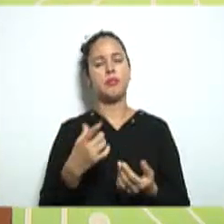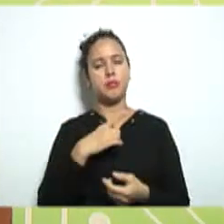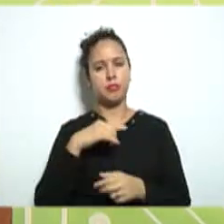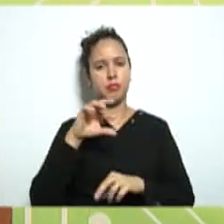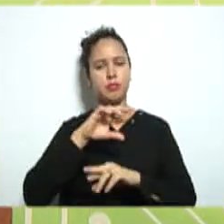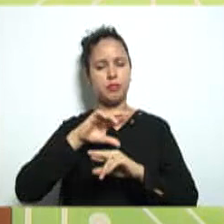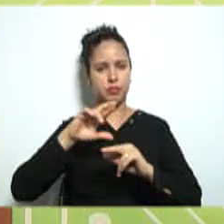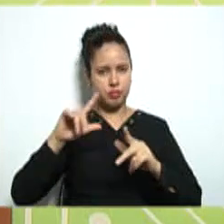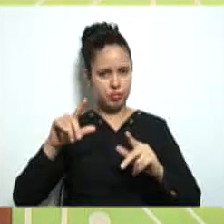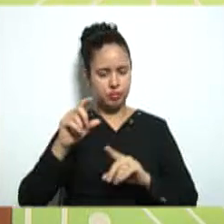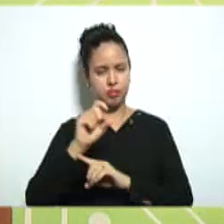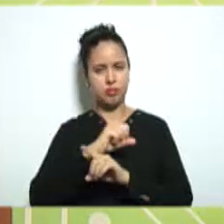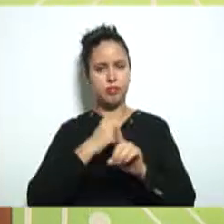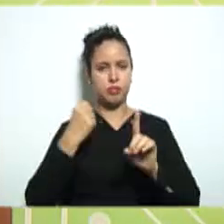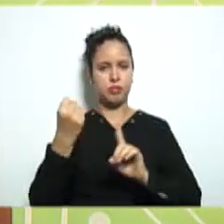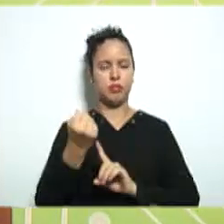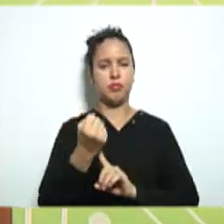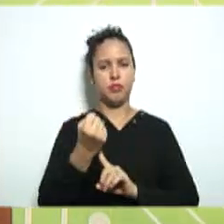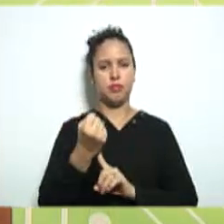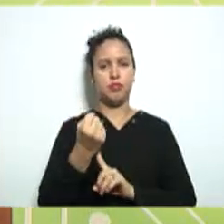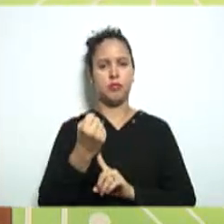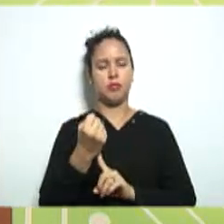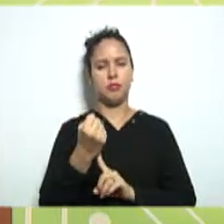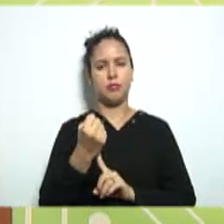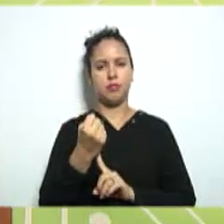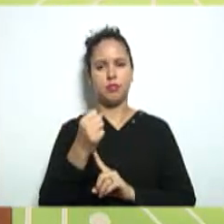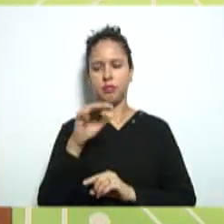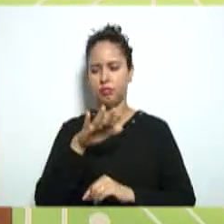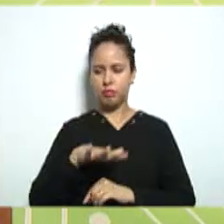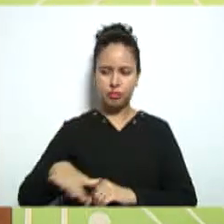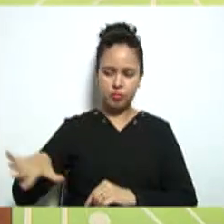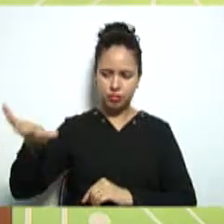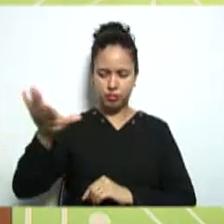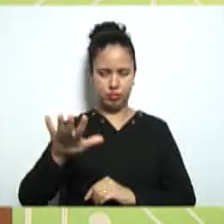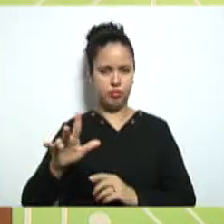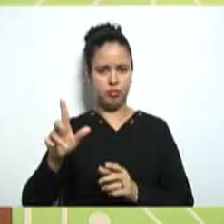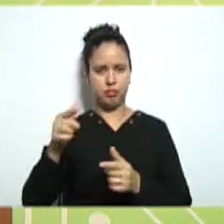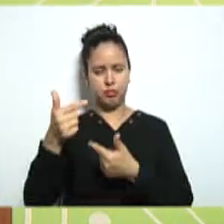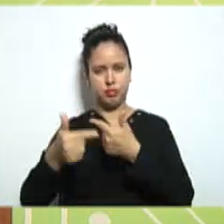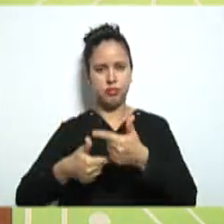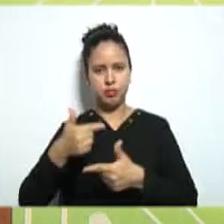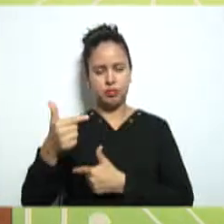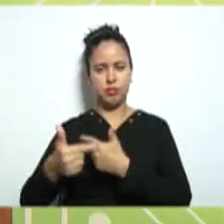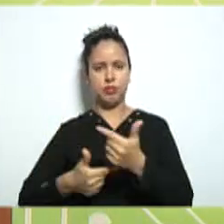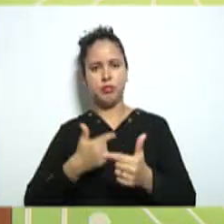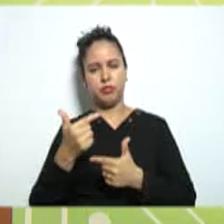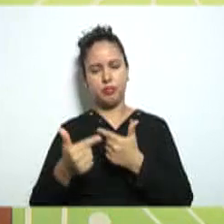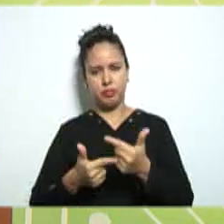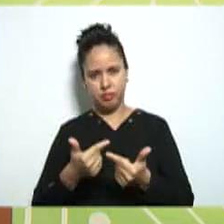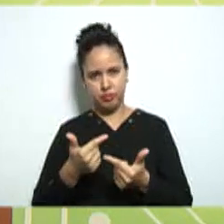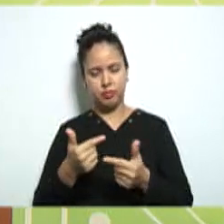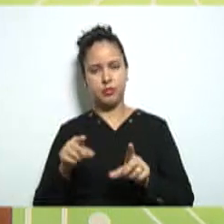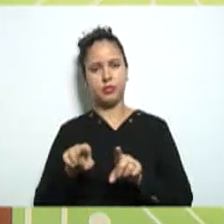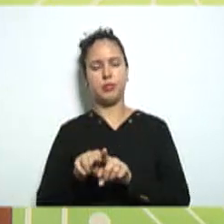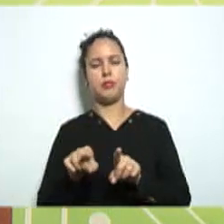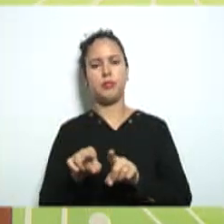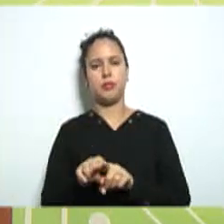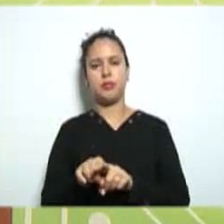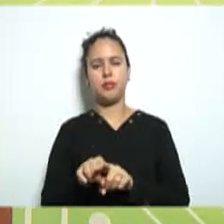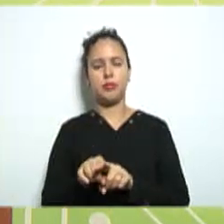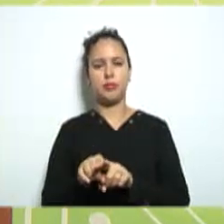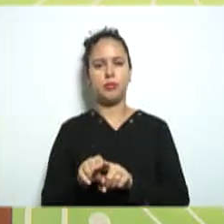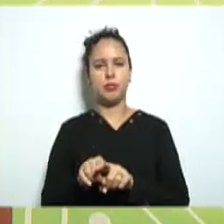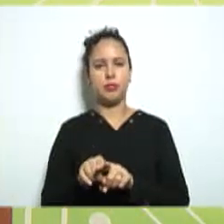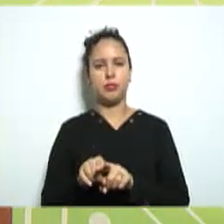existe socialmente, ela reflete no mercado de trabalho. E como a gente leu aqui, ela reflete no mercado de